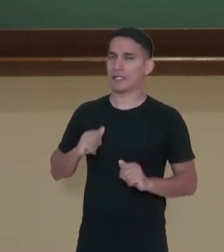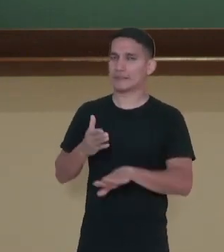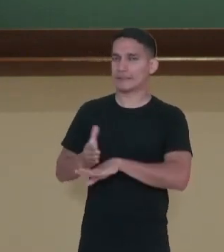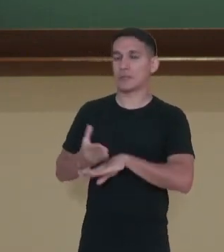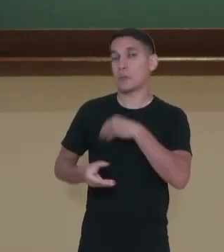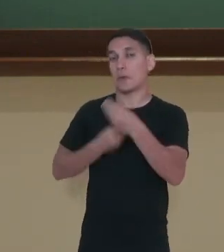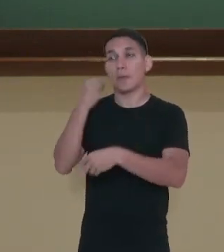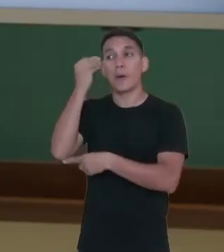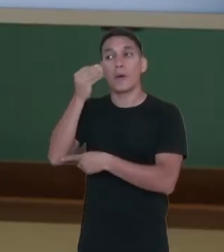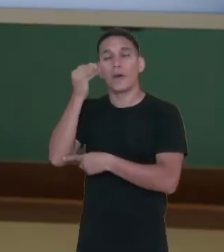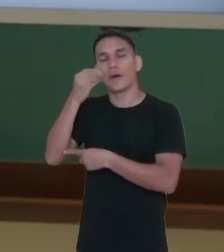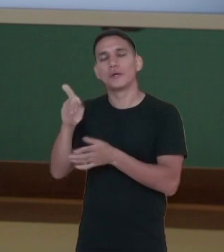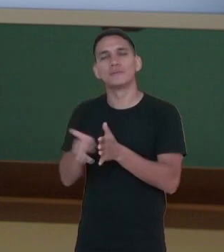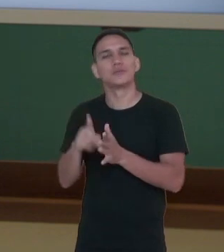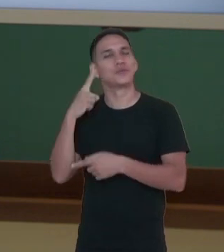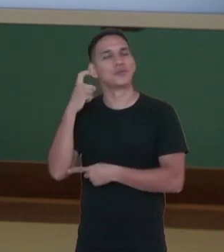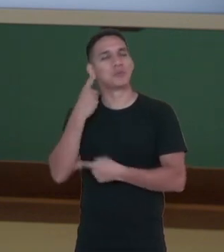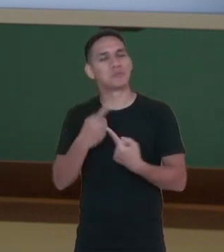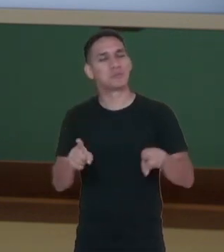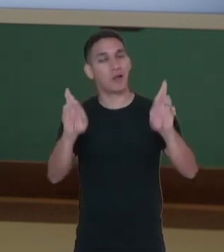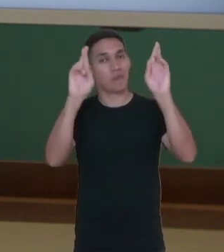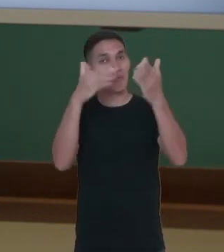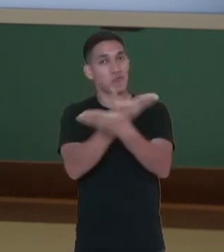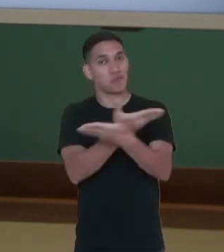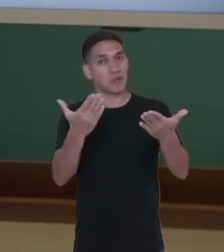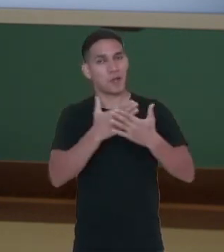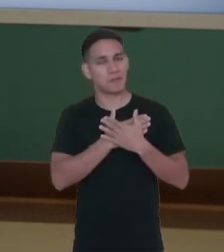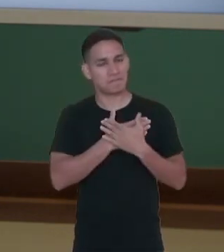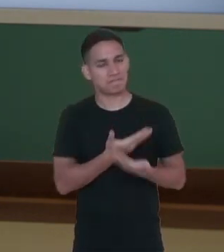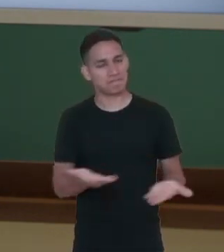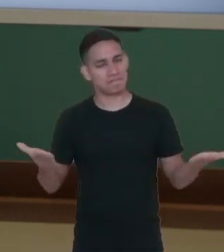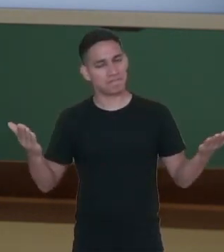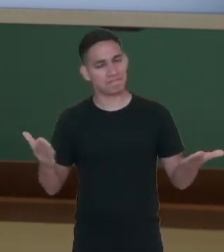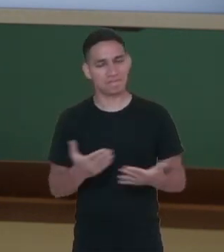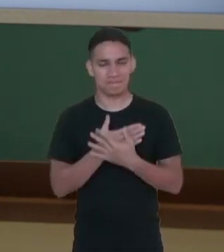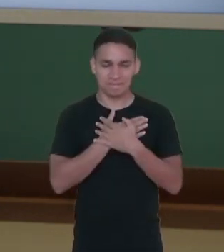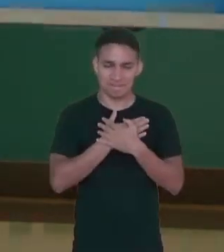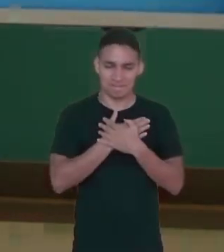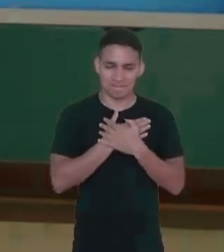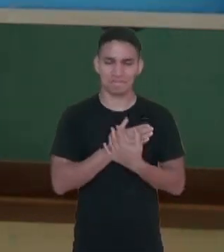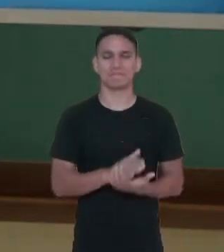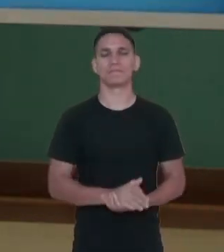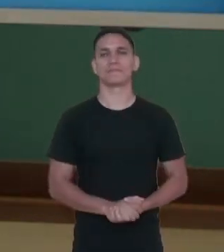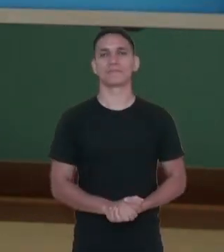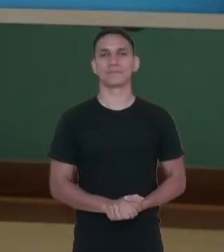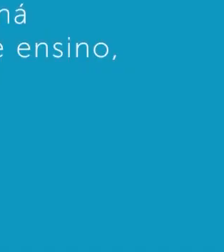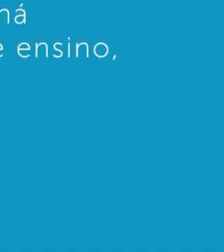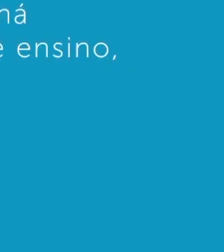experimentação sonora e musical. Eu espero que você tenha gostado e até breve.